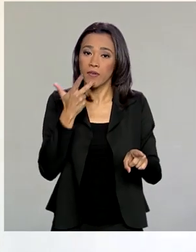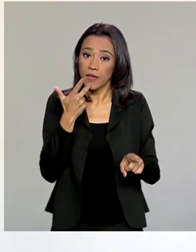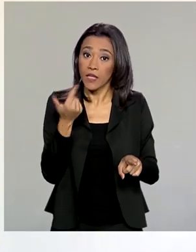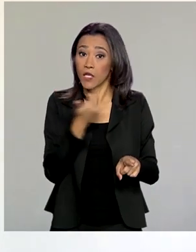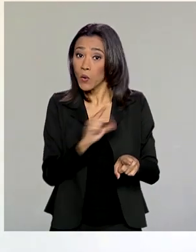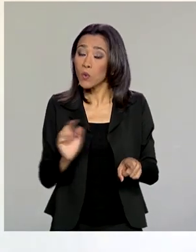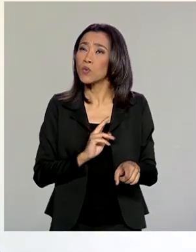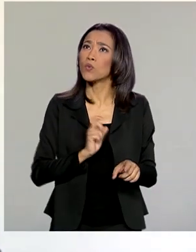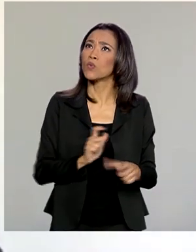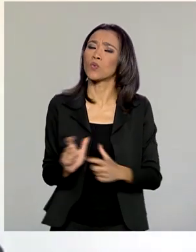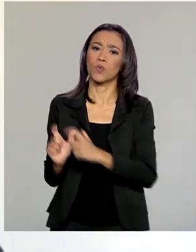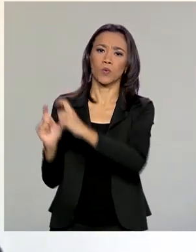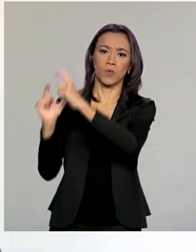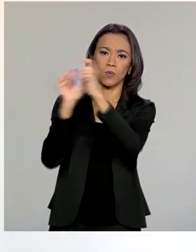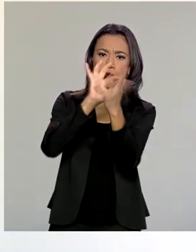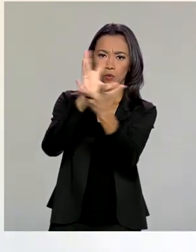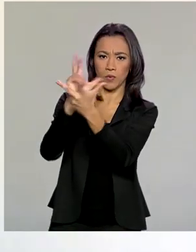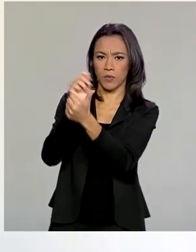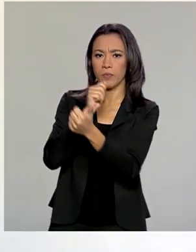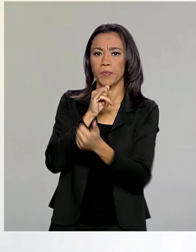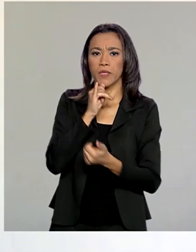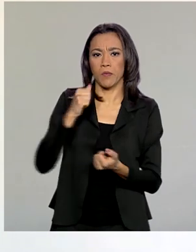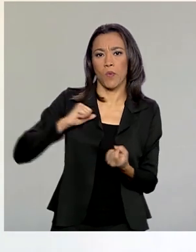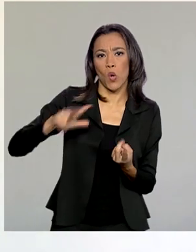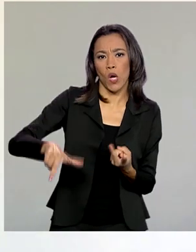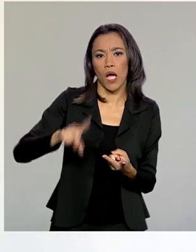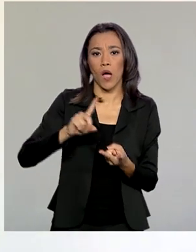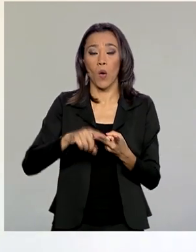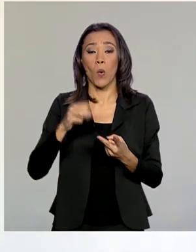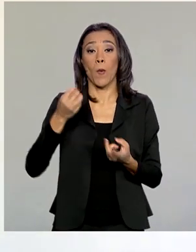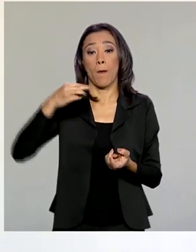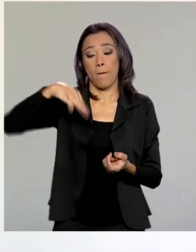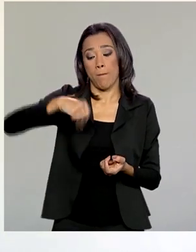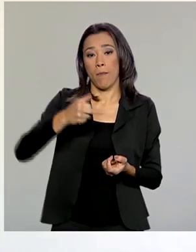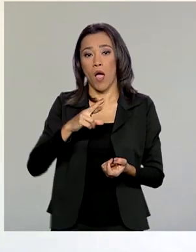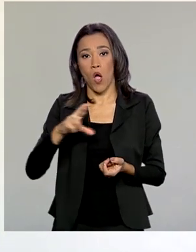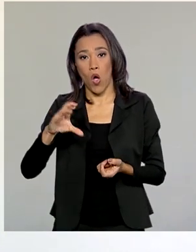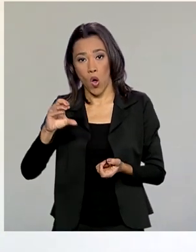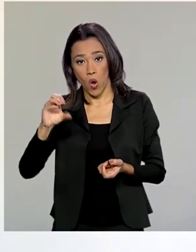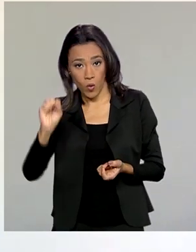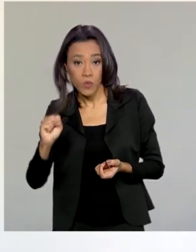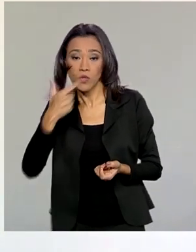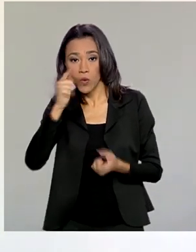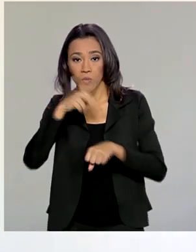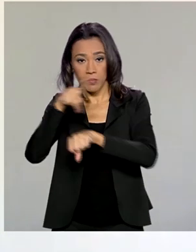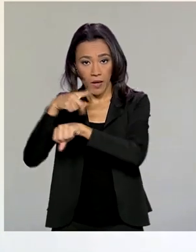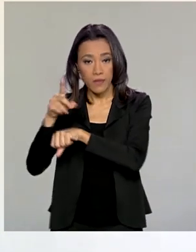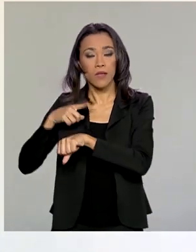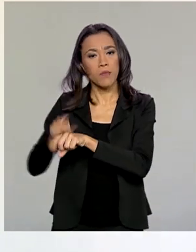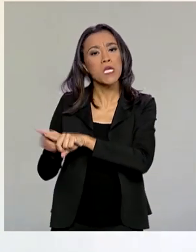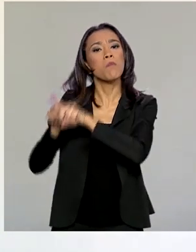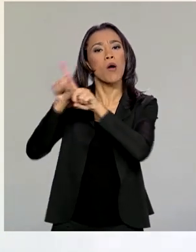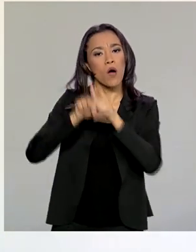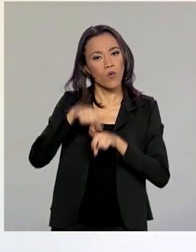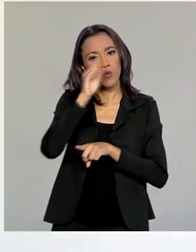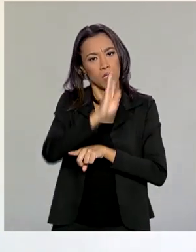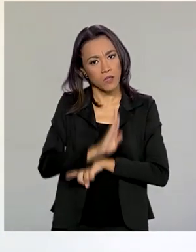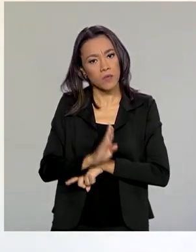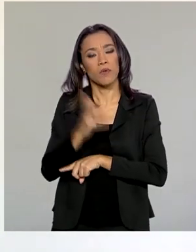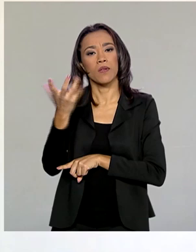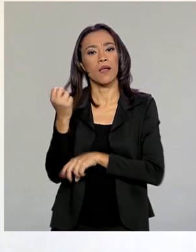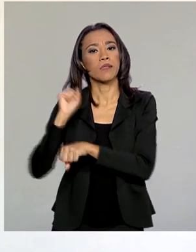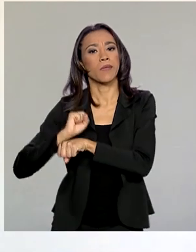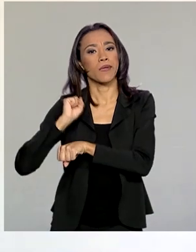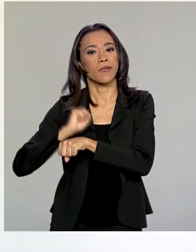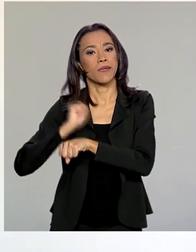partes do mundo, como por exemplo Portugal, Marrocos e outros, temos também irmãos brasileiros aguardando